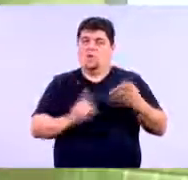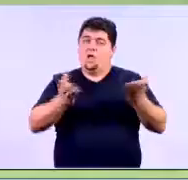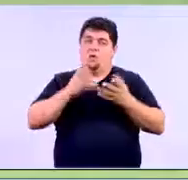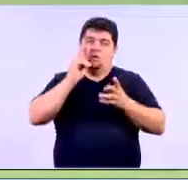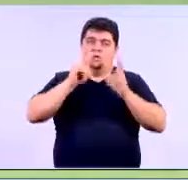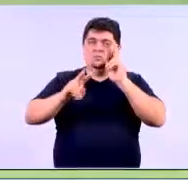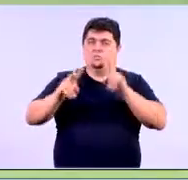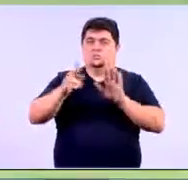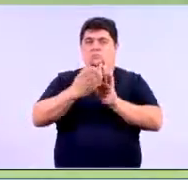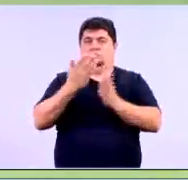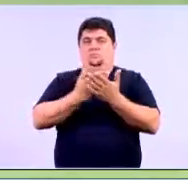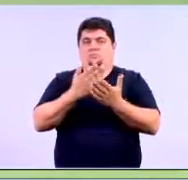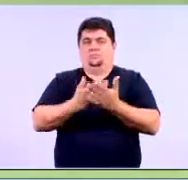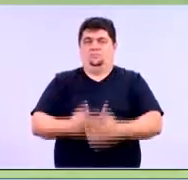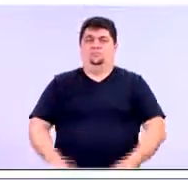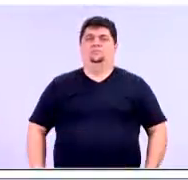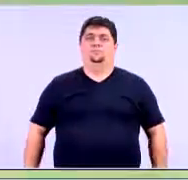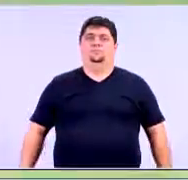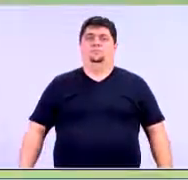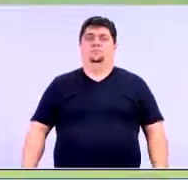agora.